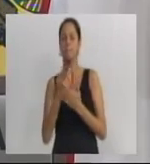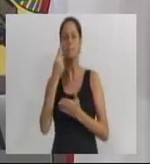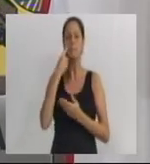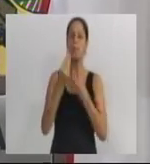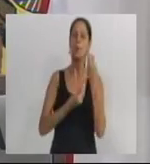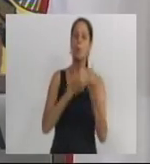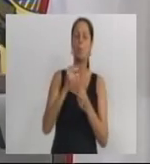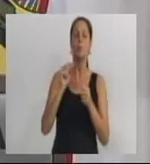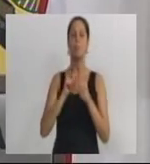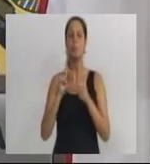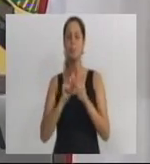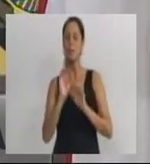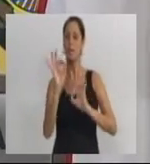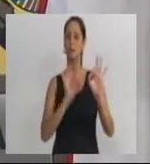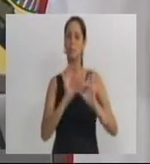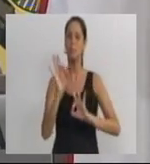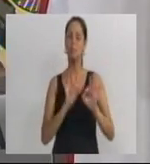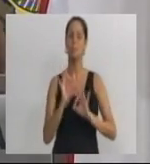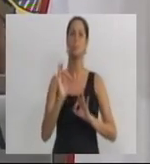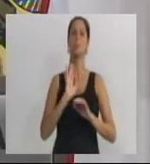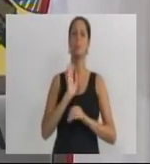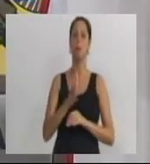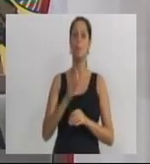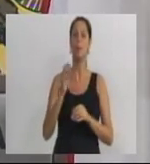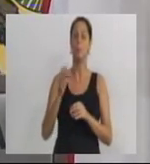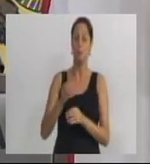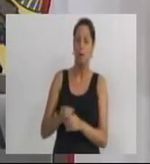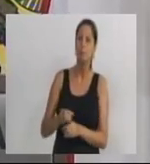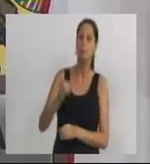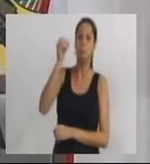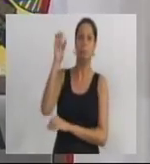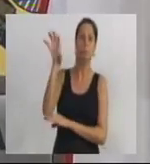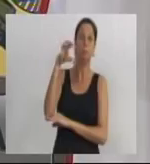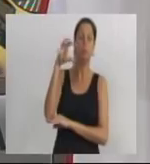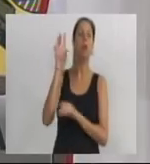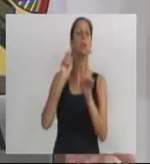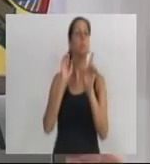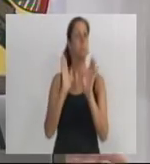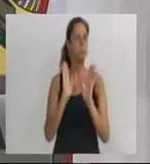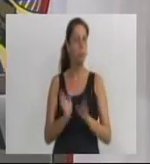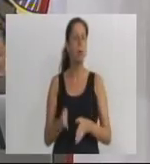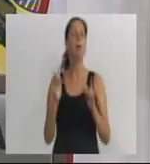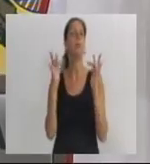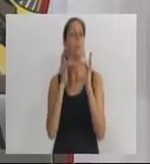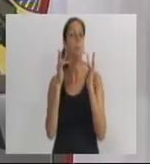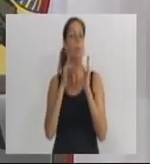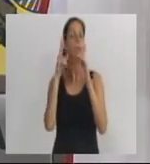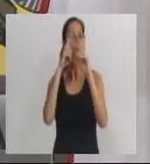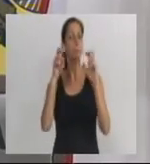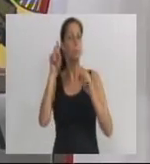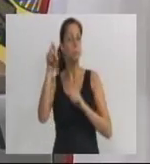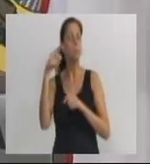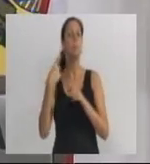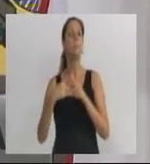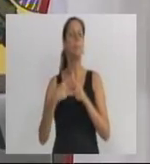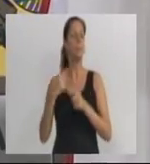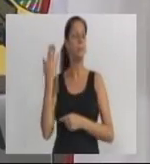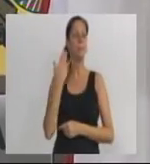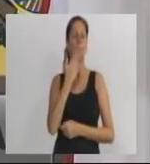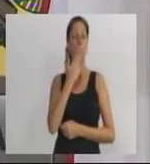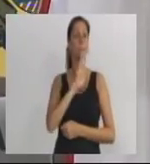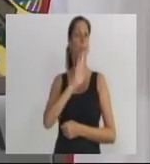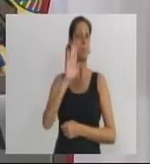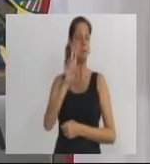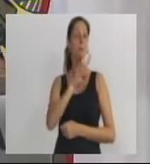do local, já conversamos com o proprietário, estamos em contato permanente com o pessoal de Florianópolis, a exemplo dessa promessa específica do bairro Velha